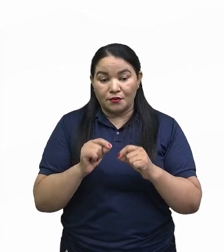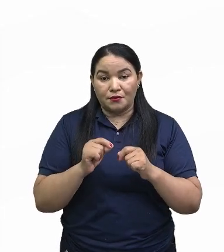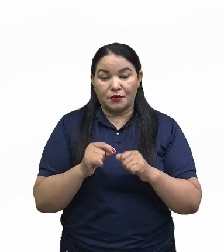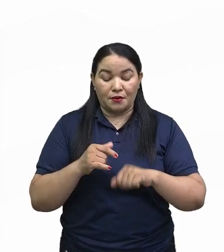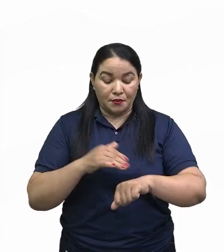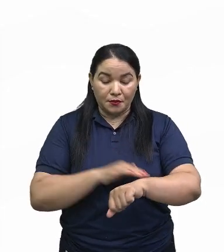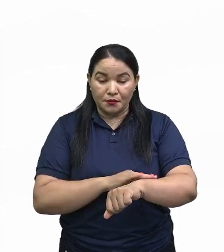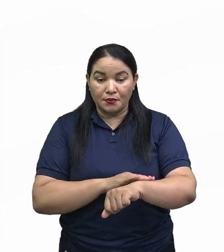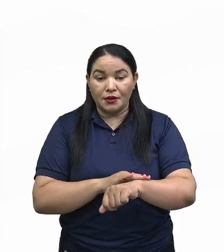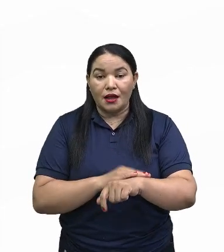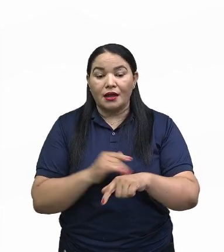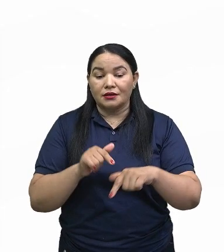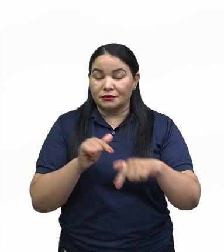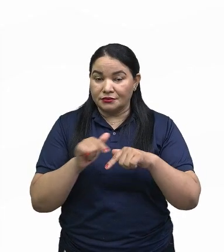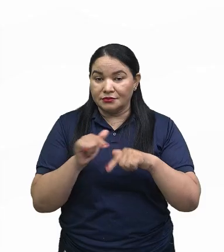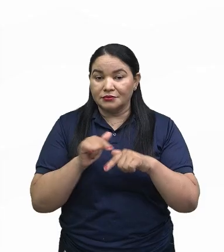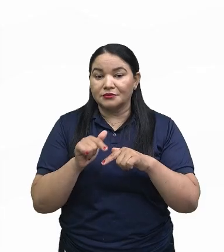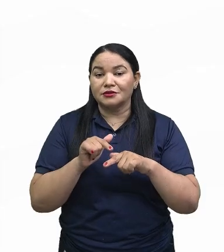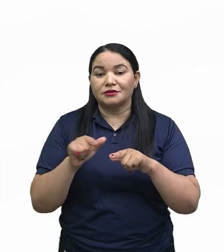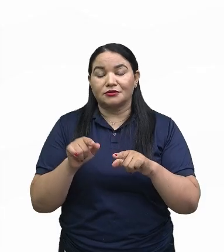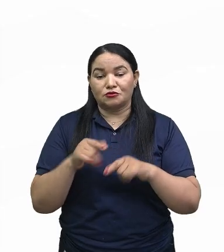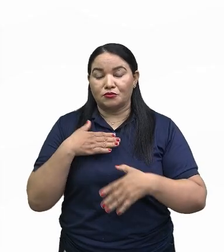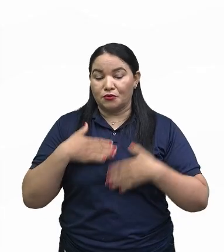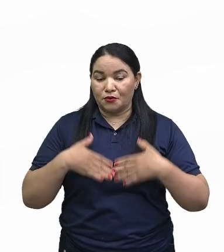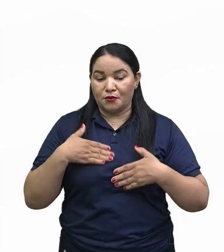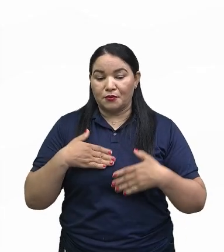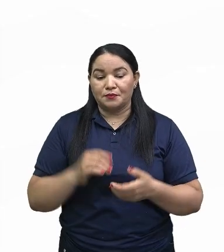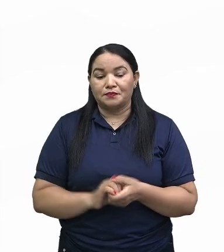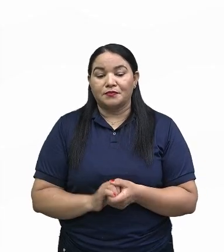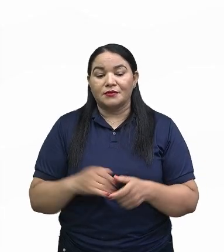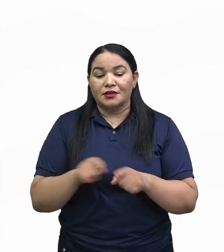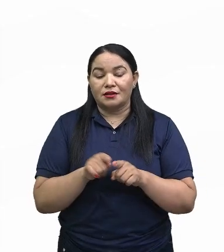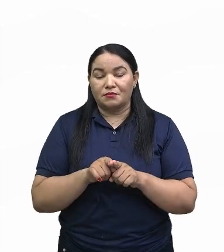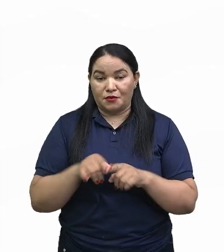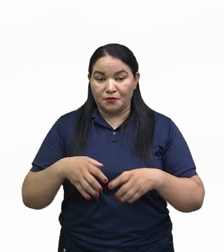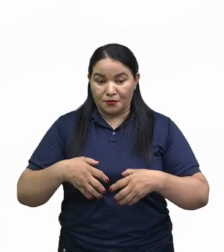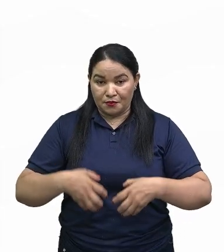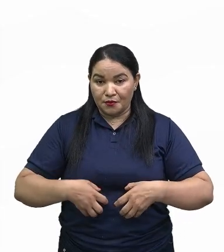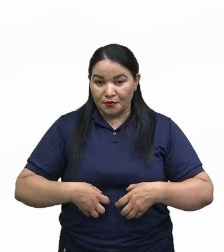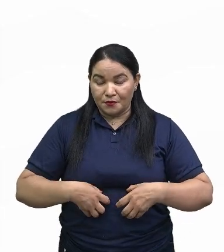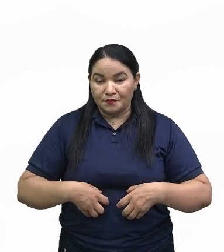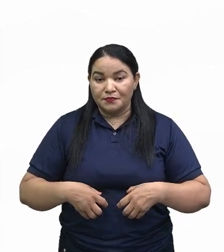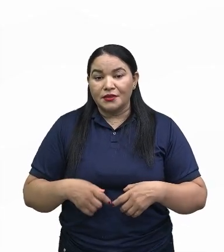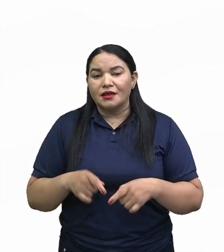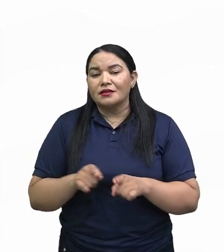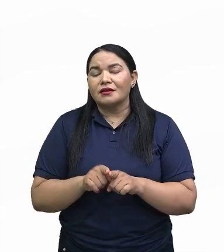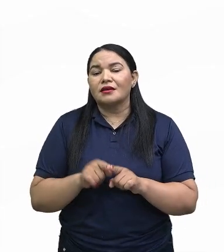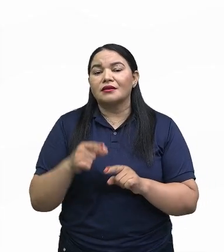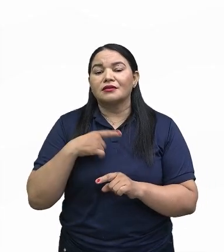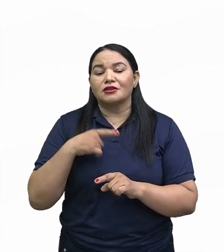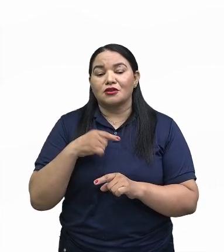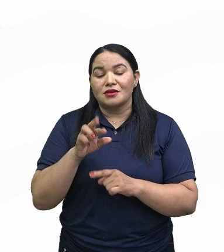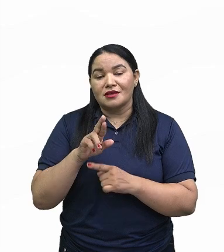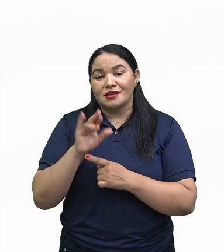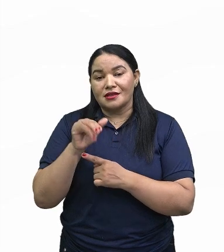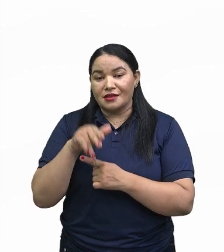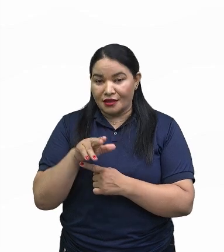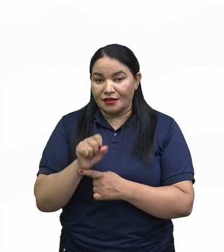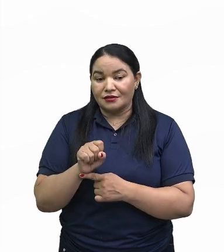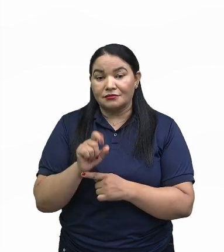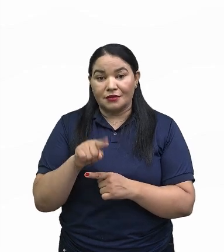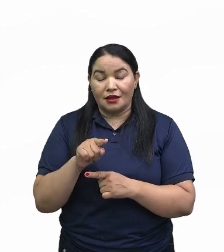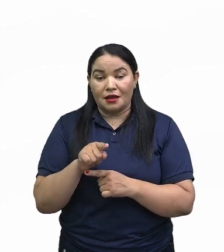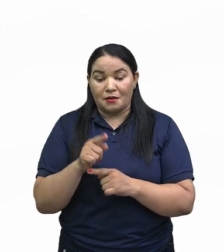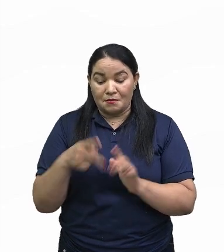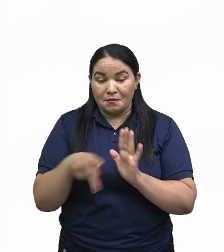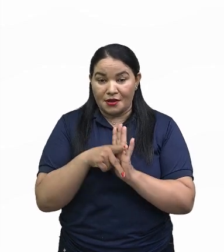as suas funções. Esse órgão que você está visualizando ali, ó, é um rim. E como nós sabemos, o rim ele faz parte de um sistema,